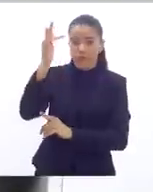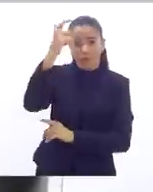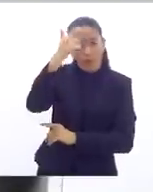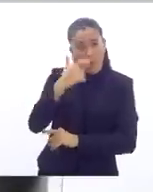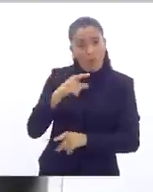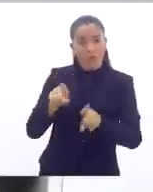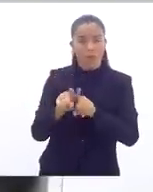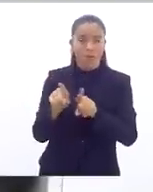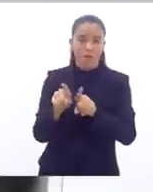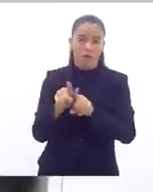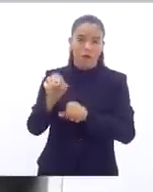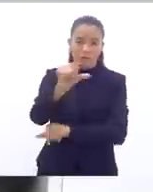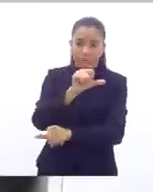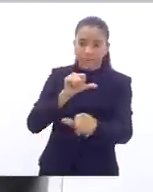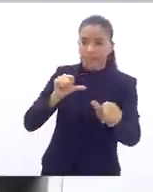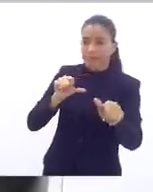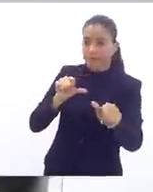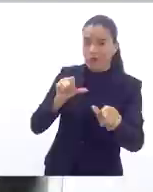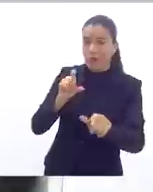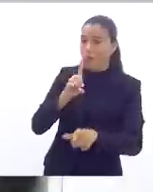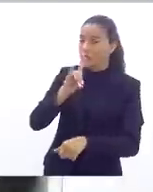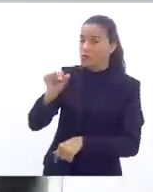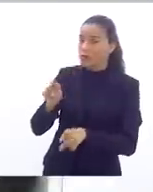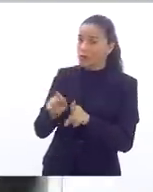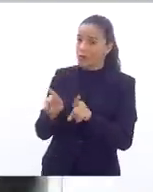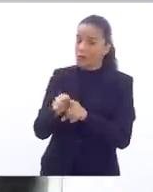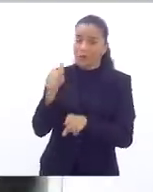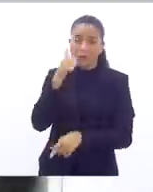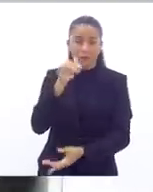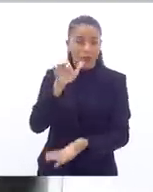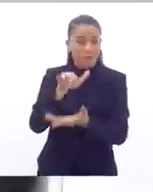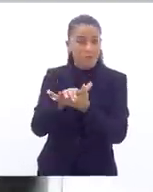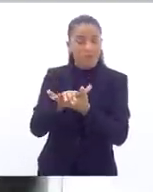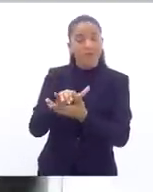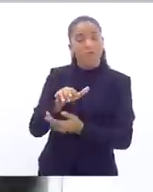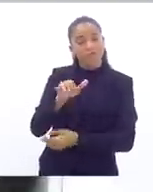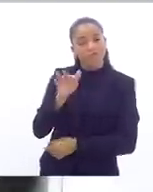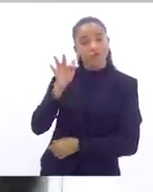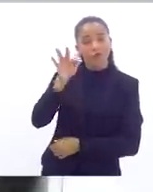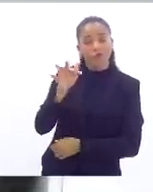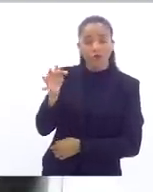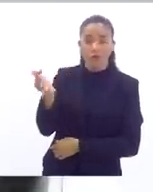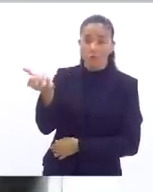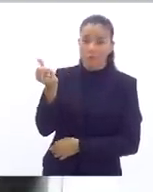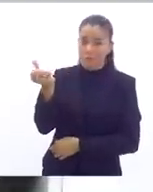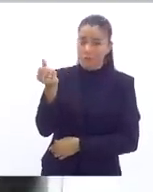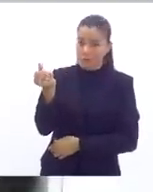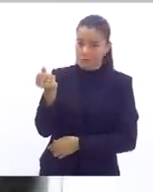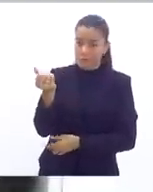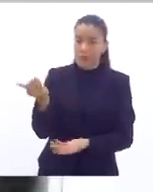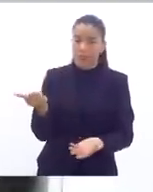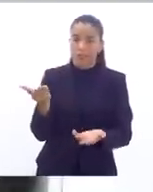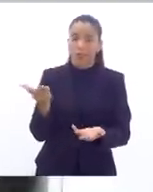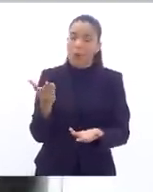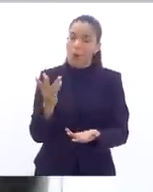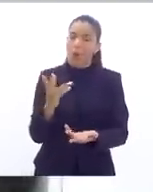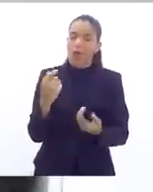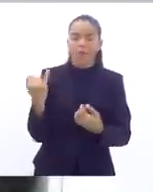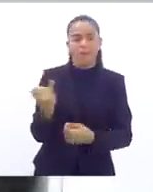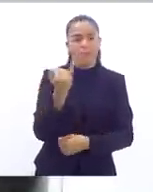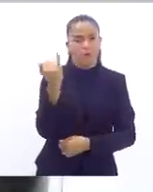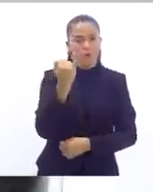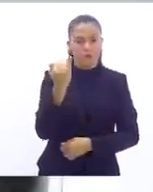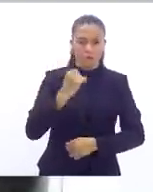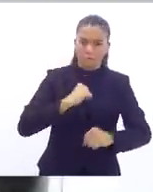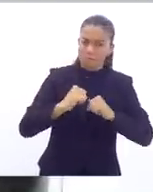aposentado um dia talvez minha esposa seja uma pensionista então acredito que esse posicionamento é importante